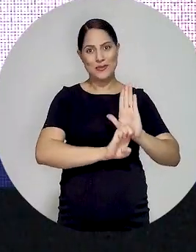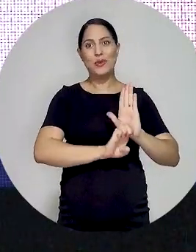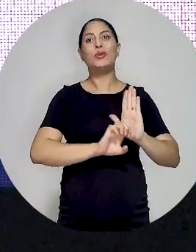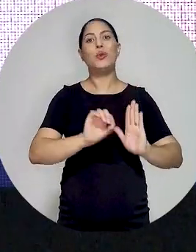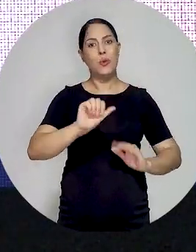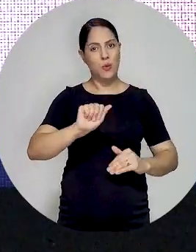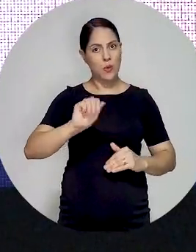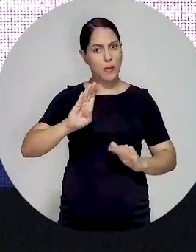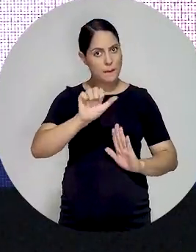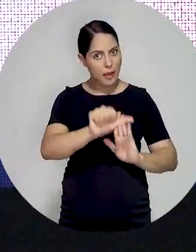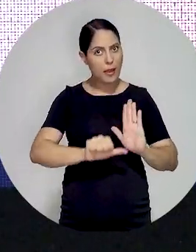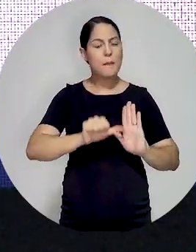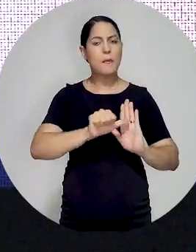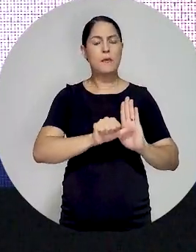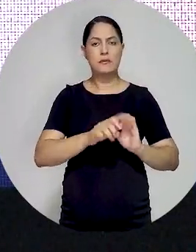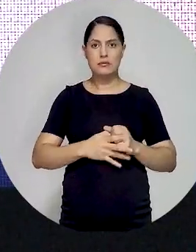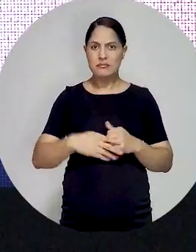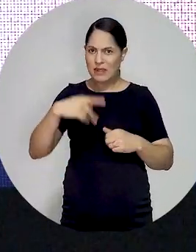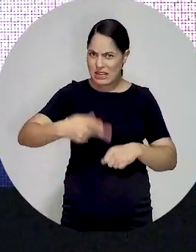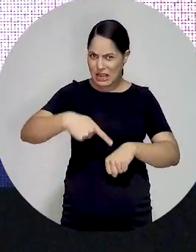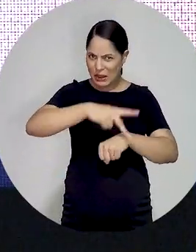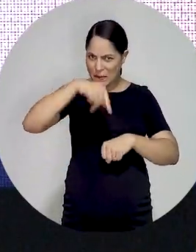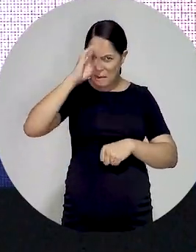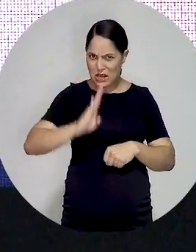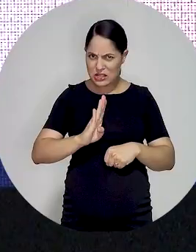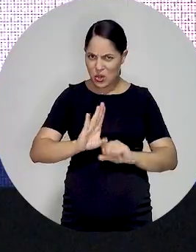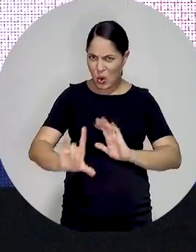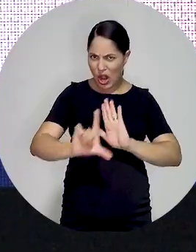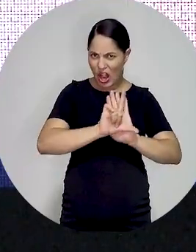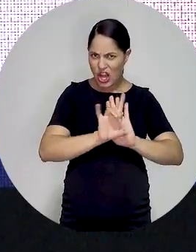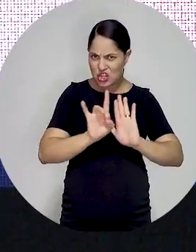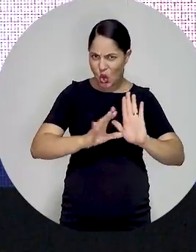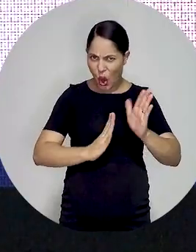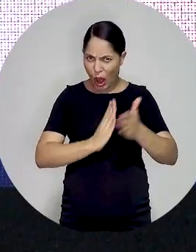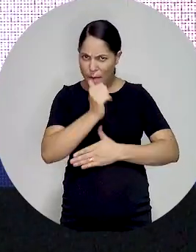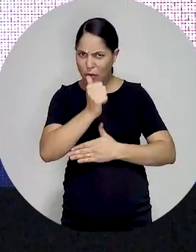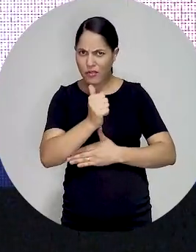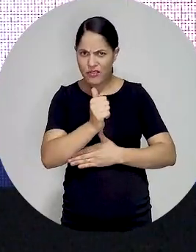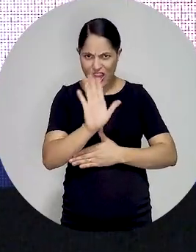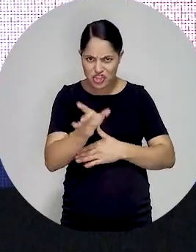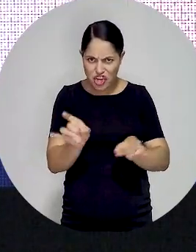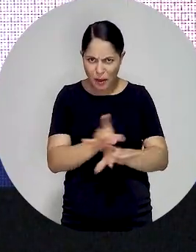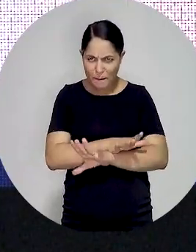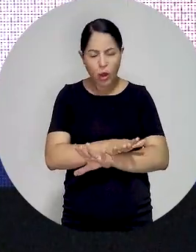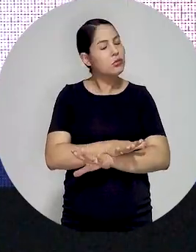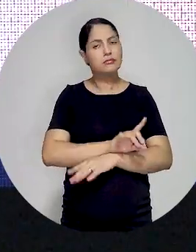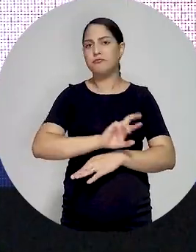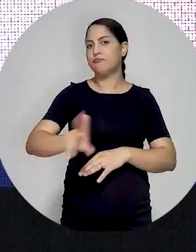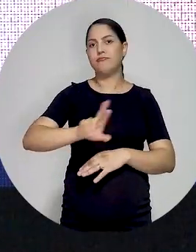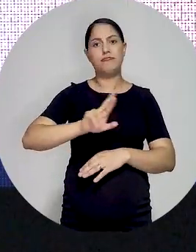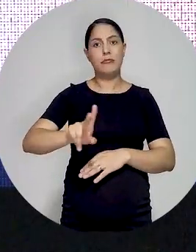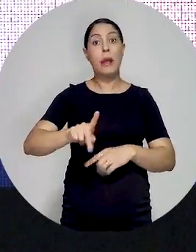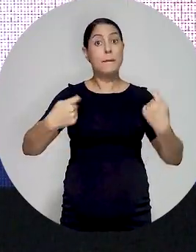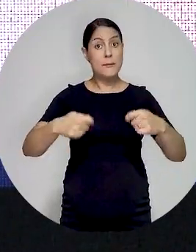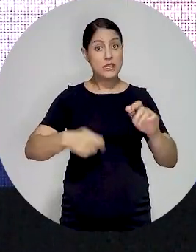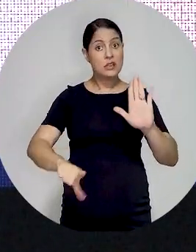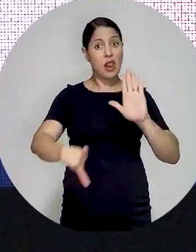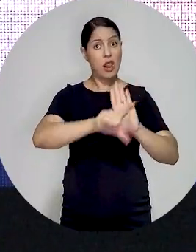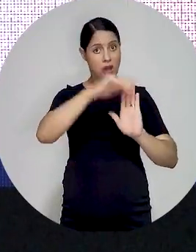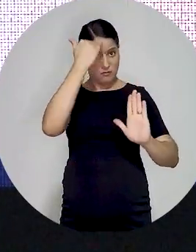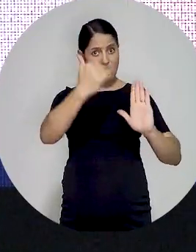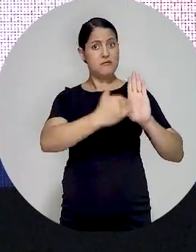modificou o nosso estatuto. Mas nós temos um país em que não basta aprovarmos leis, é preciso que elas sejam aprovadas, elas